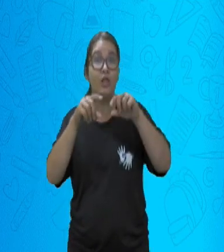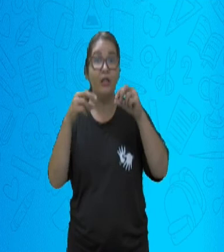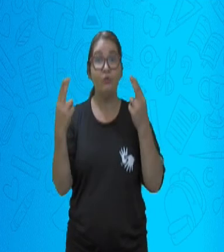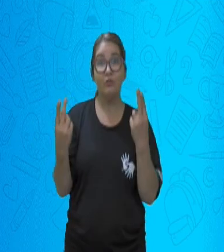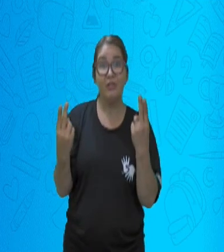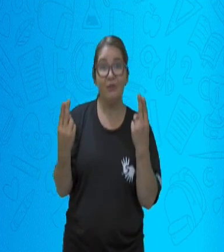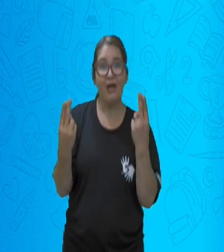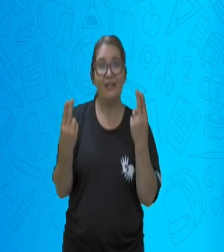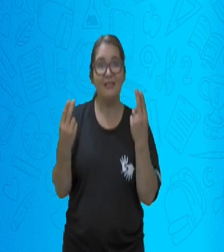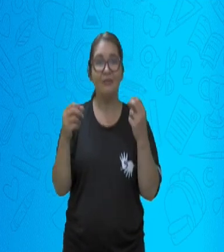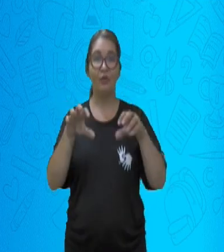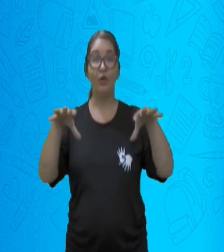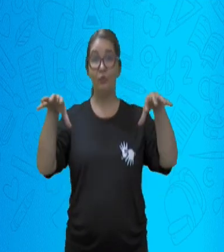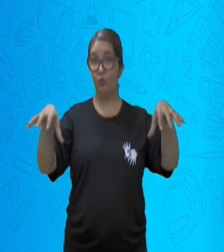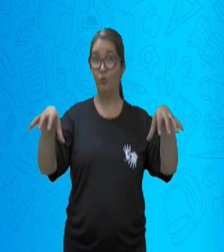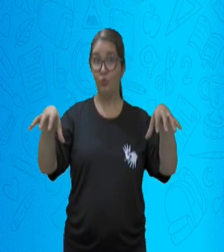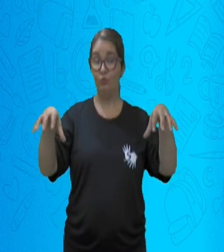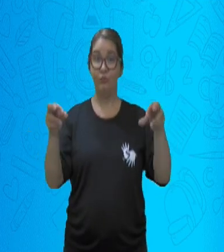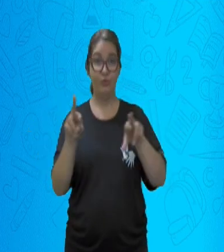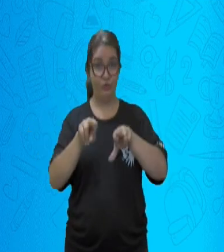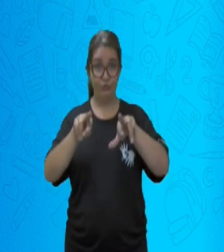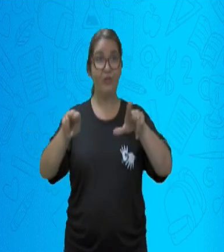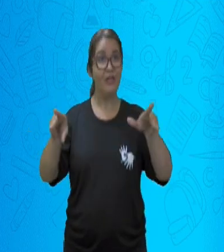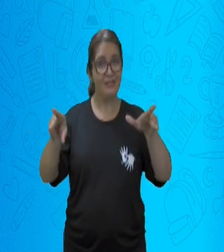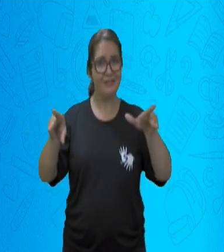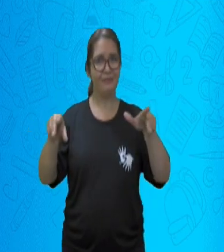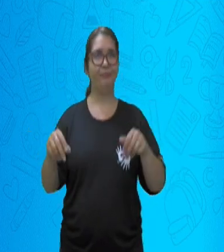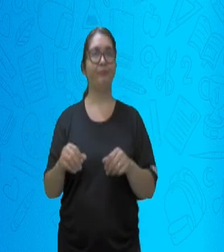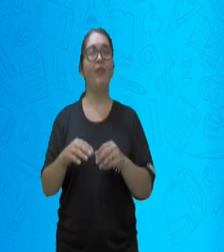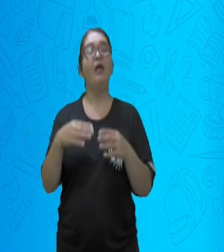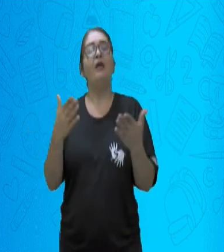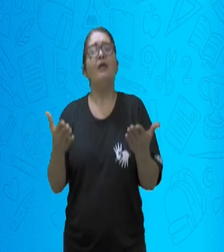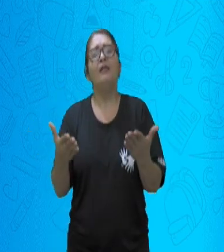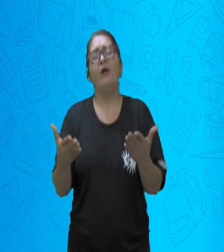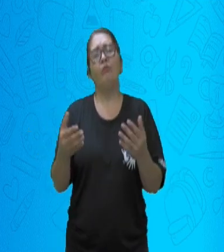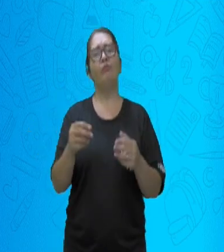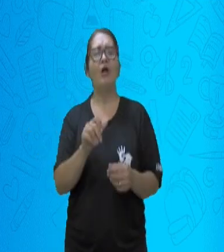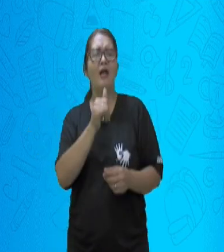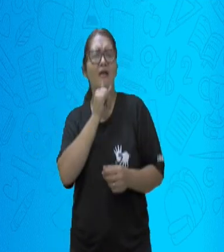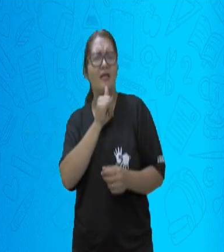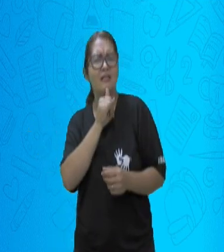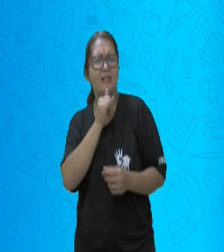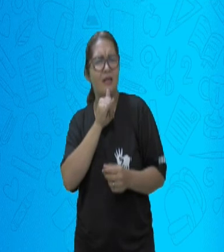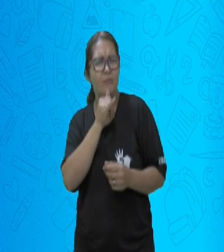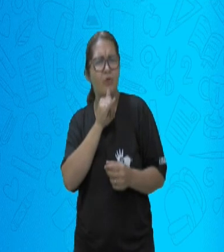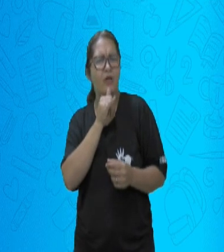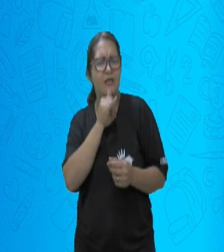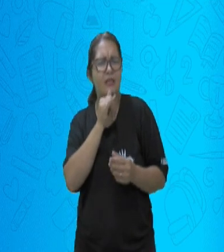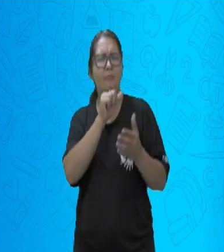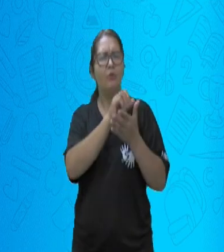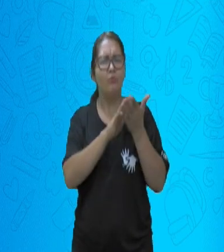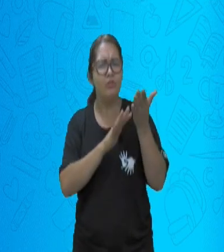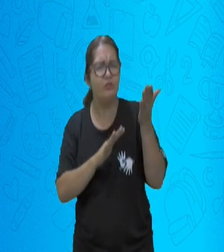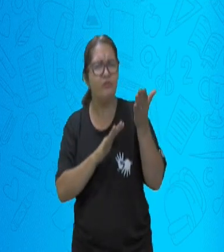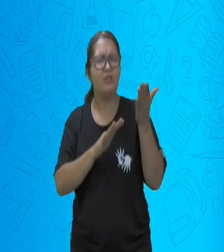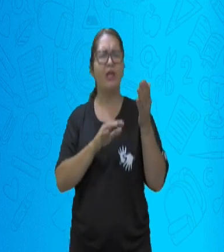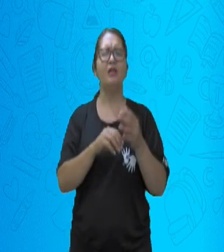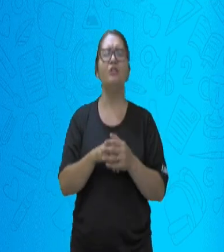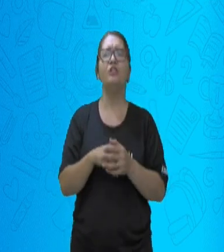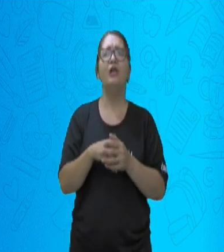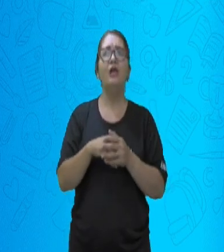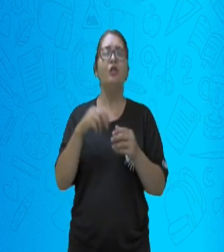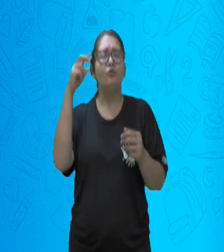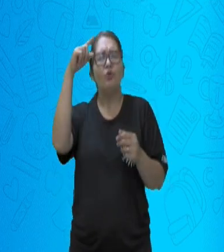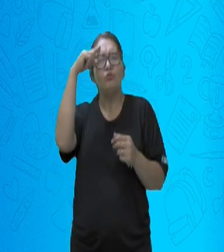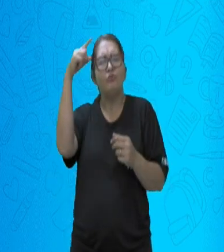Então, vamos falar um pouquinho mais sobre a adição. Vamos pegar como exemplo um probleminha, um problema que a gente fala do nosso